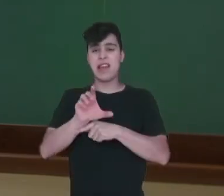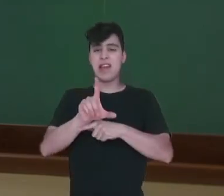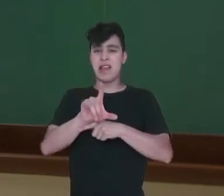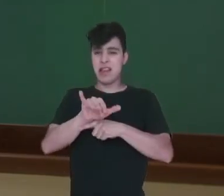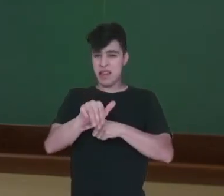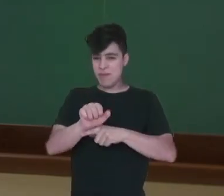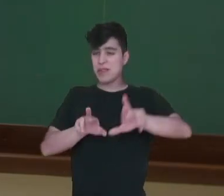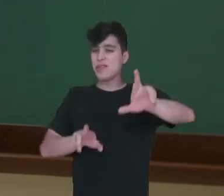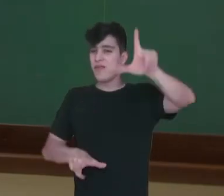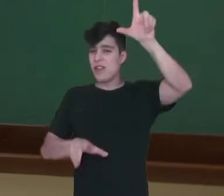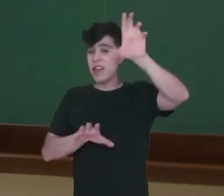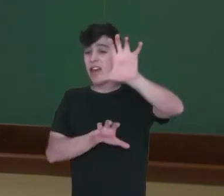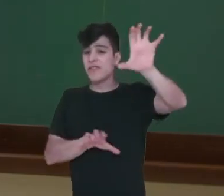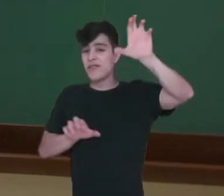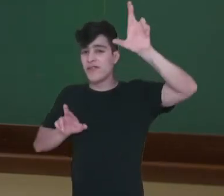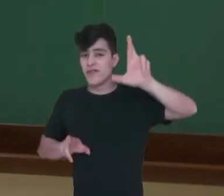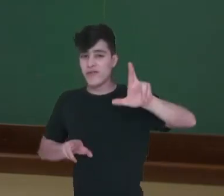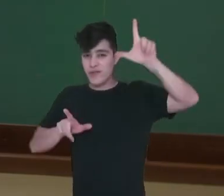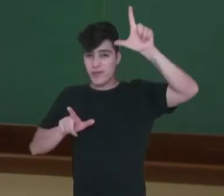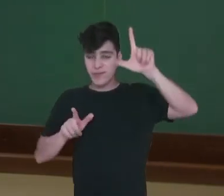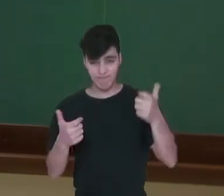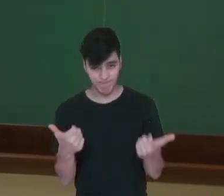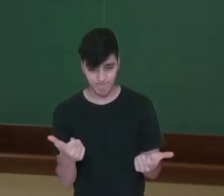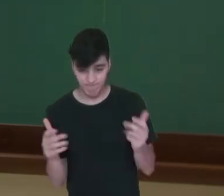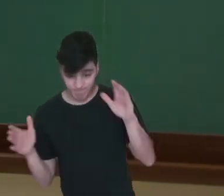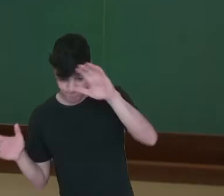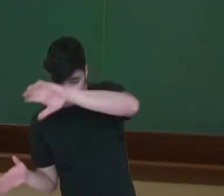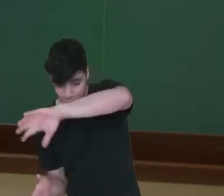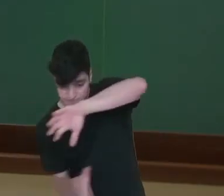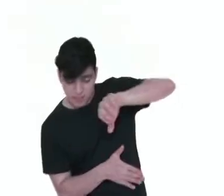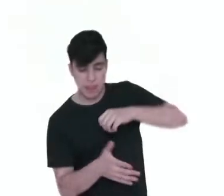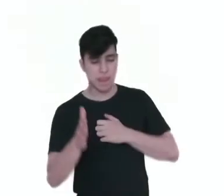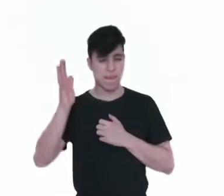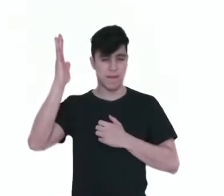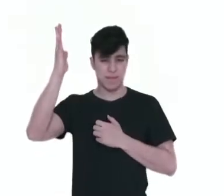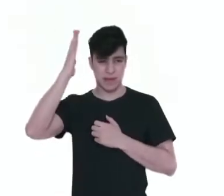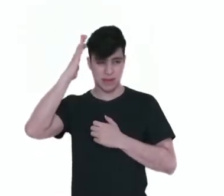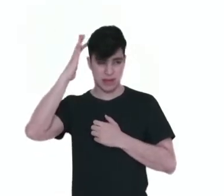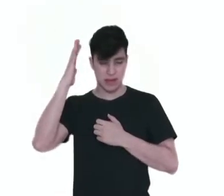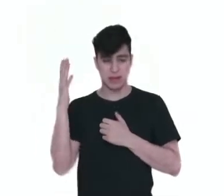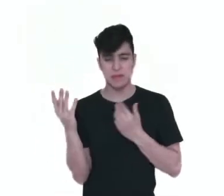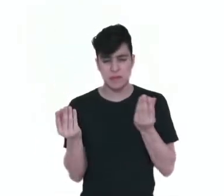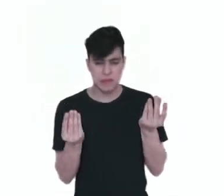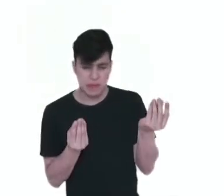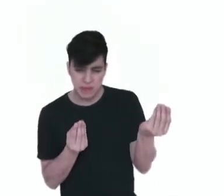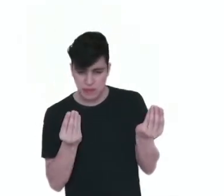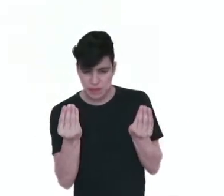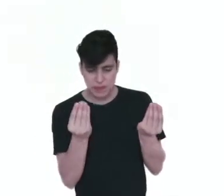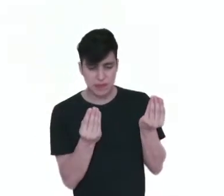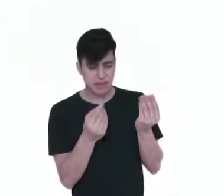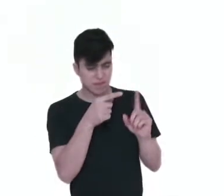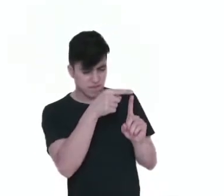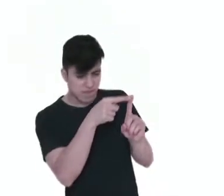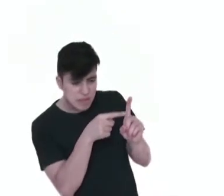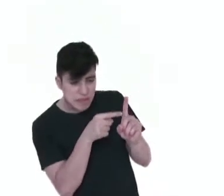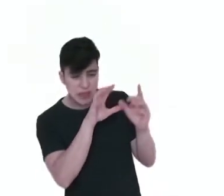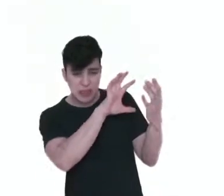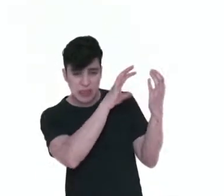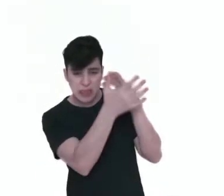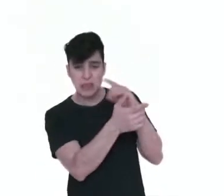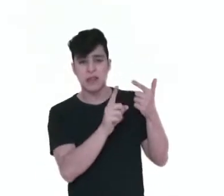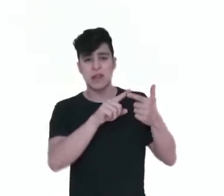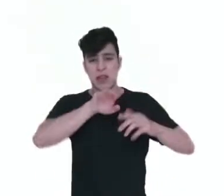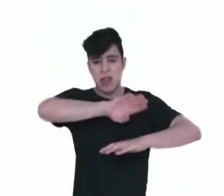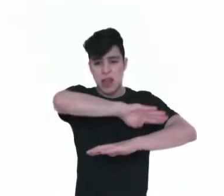Brasil, certo? E aí vamos pensar ali então que essa associação aos diversos climas, relevos